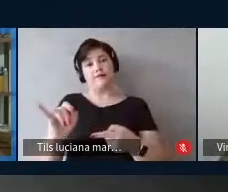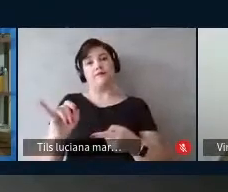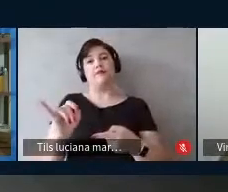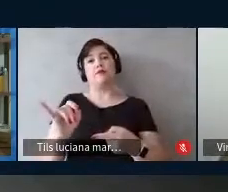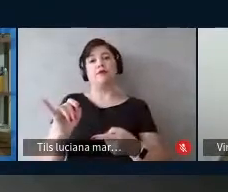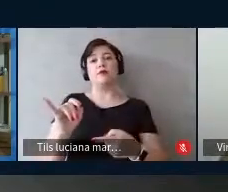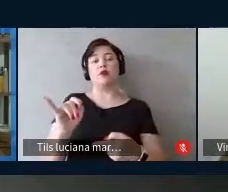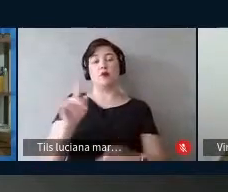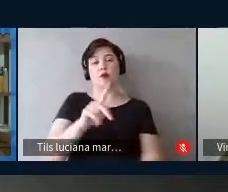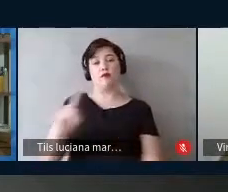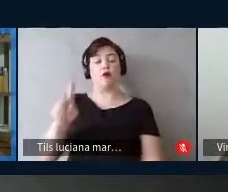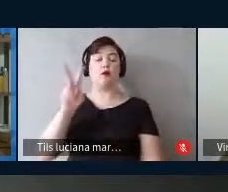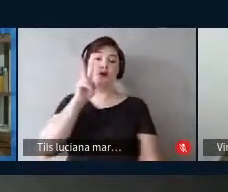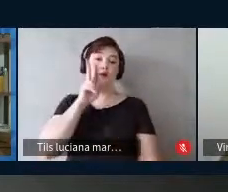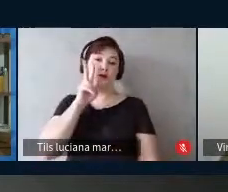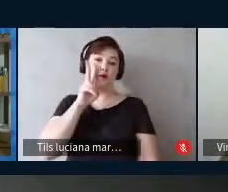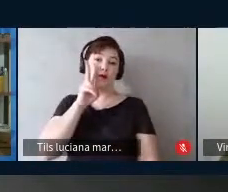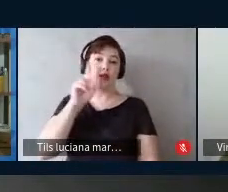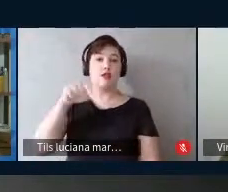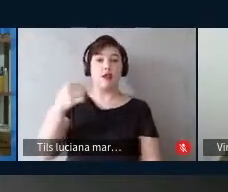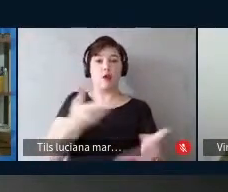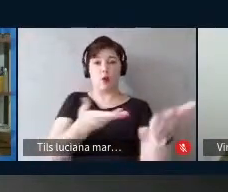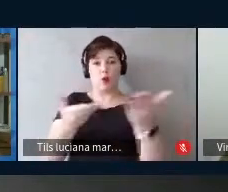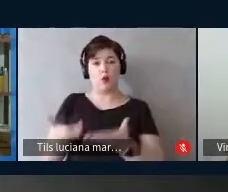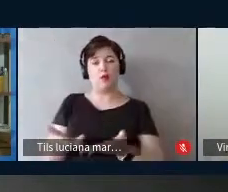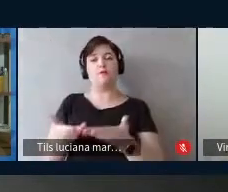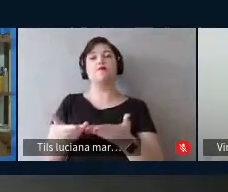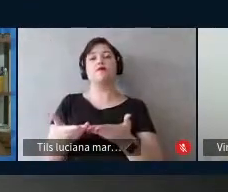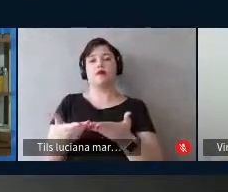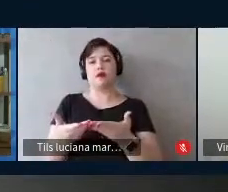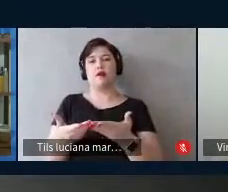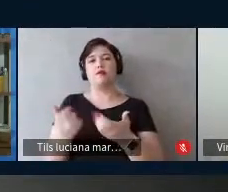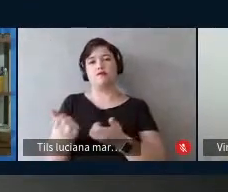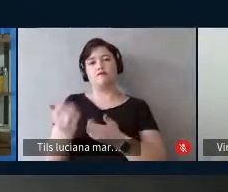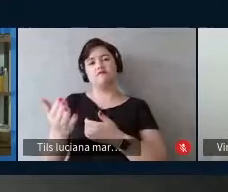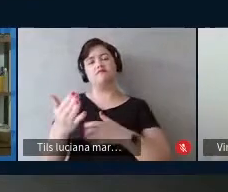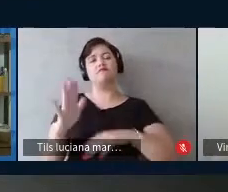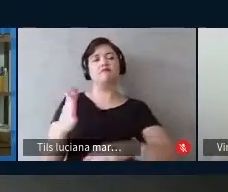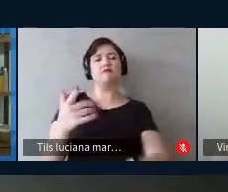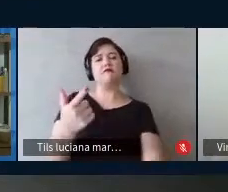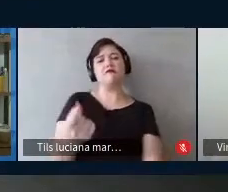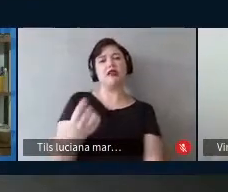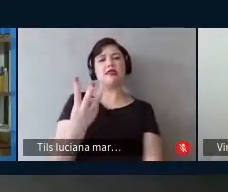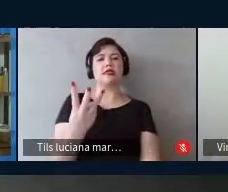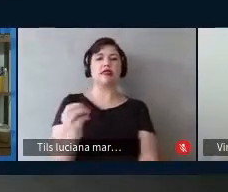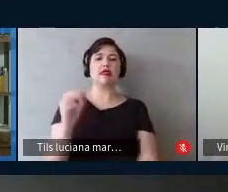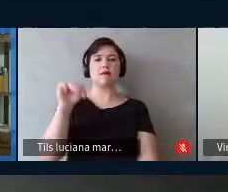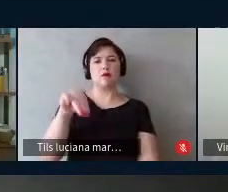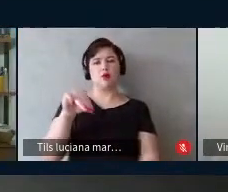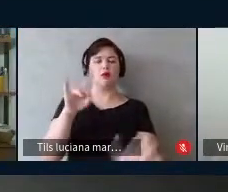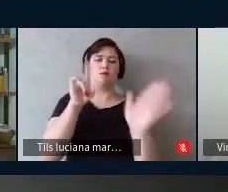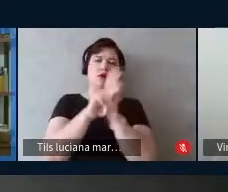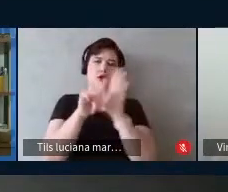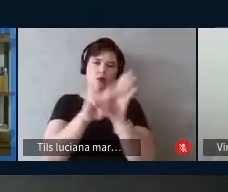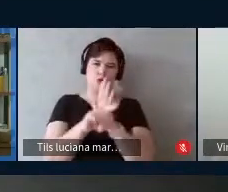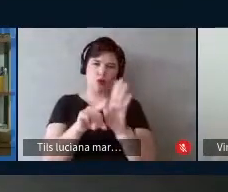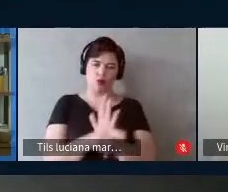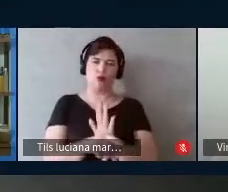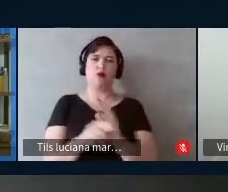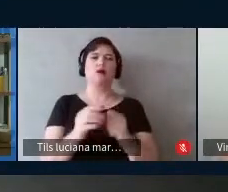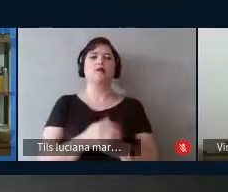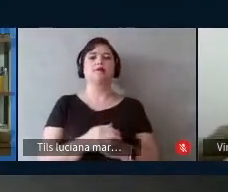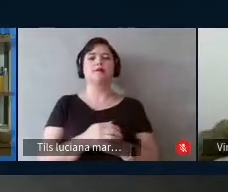o Vinícius, que é o nosso convidado externo, que terá entre 20 e 30 minutos de arguição.